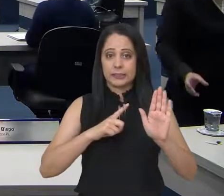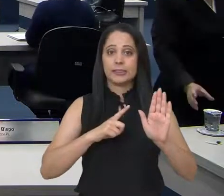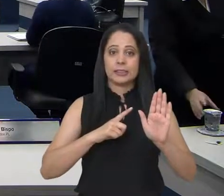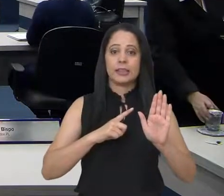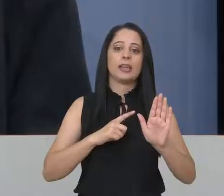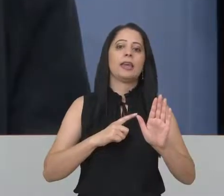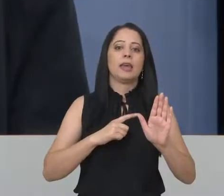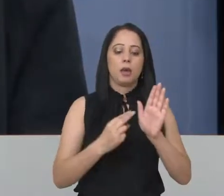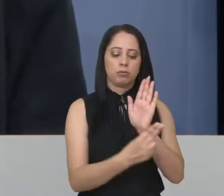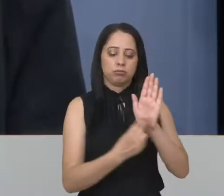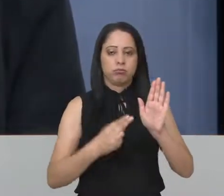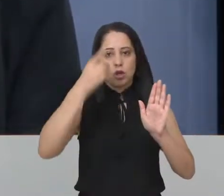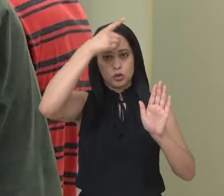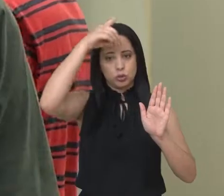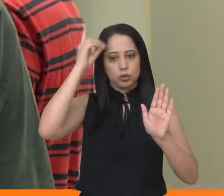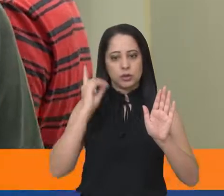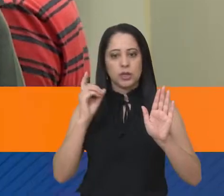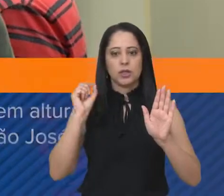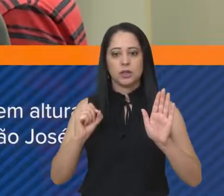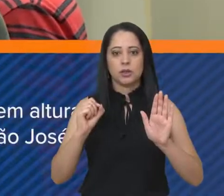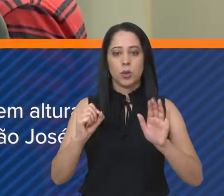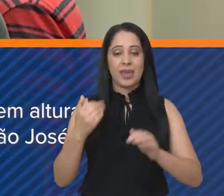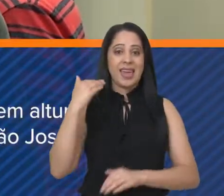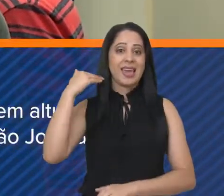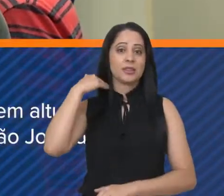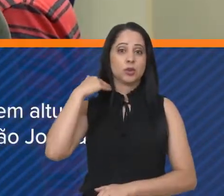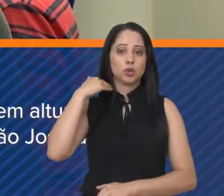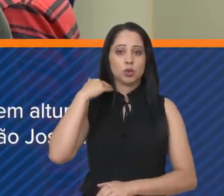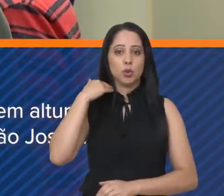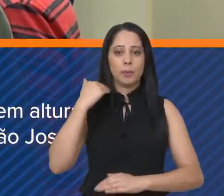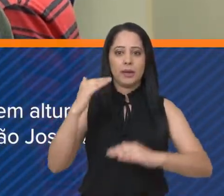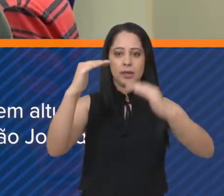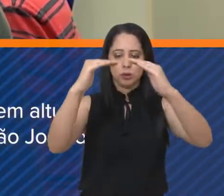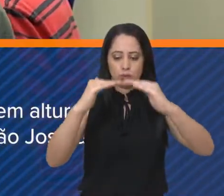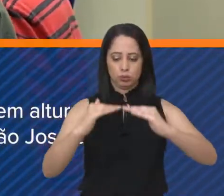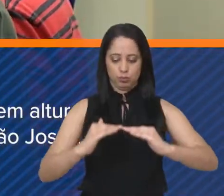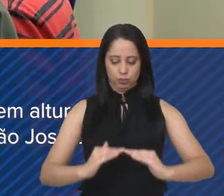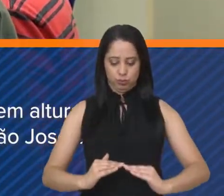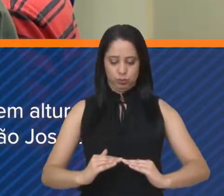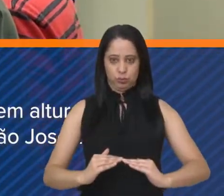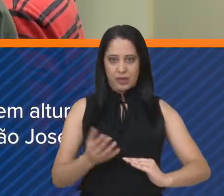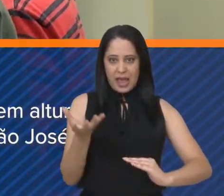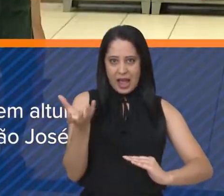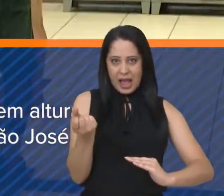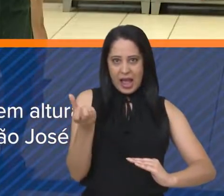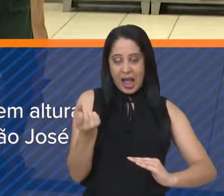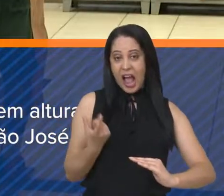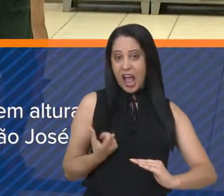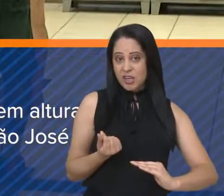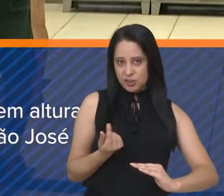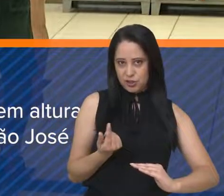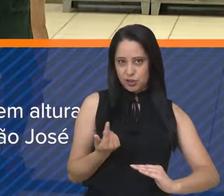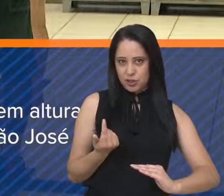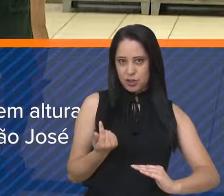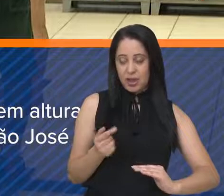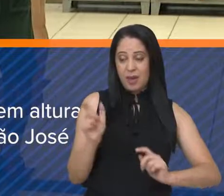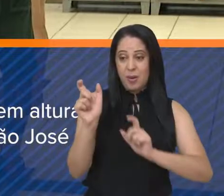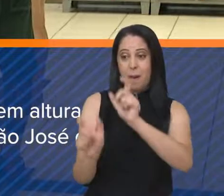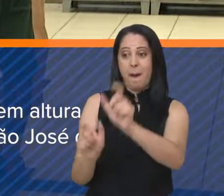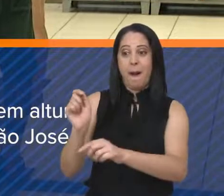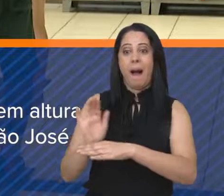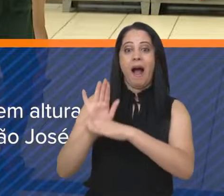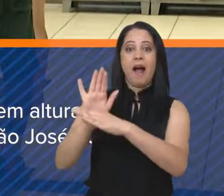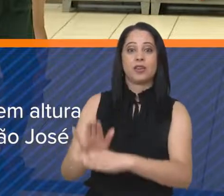de autoria da vereadora Dulce Rita, que autoriza a instalação de caixas eletrônicos em altura reduzida nas agências bancárias da